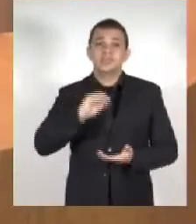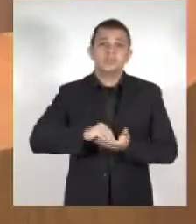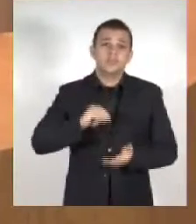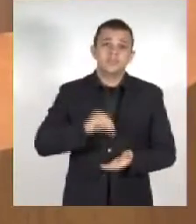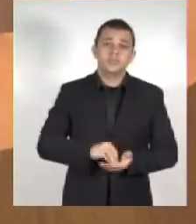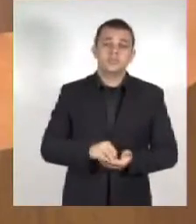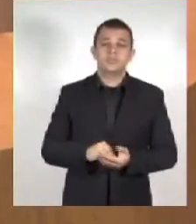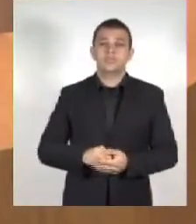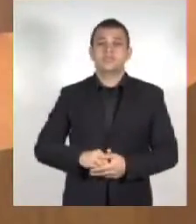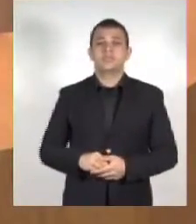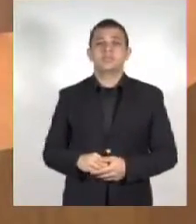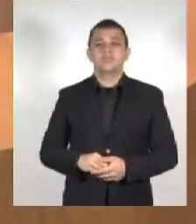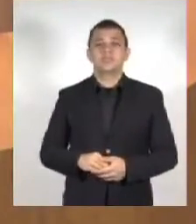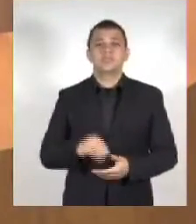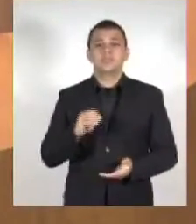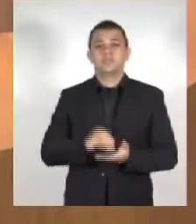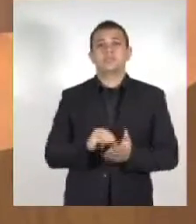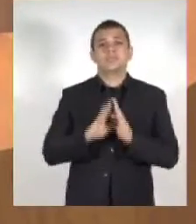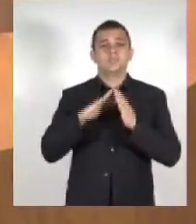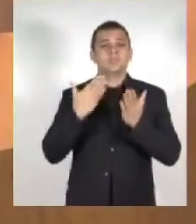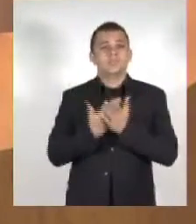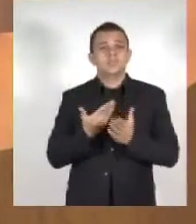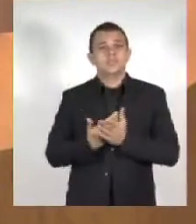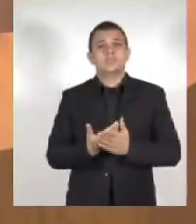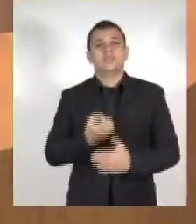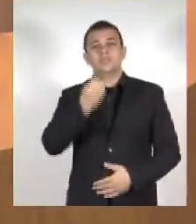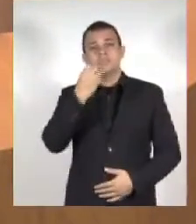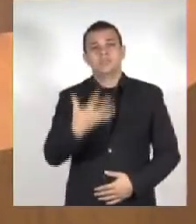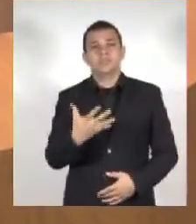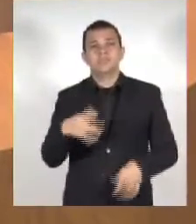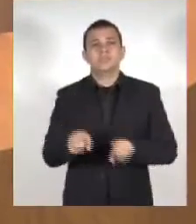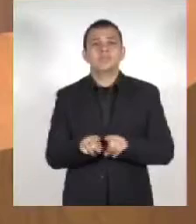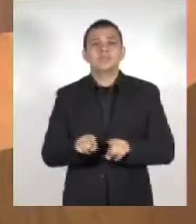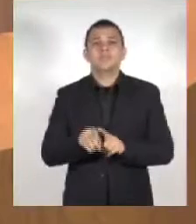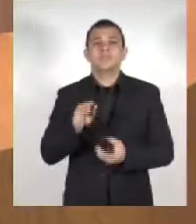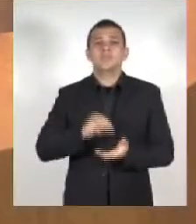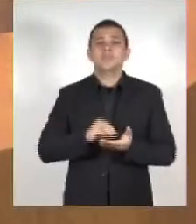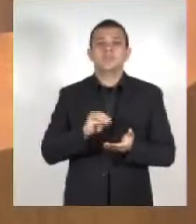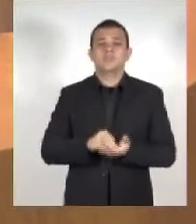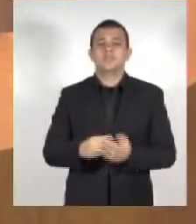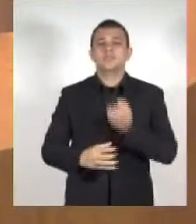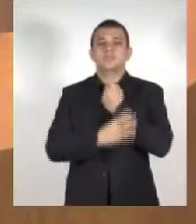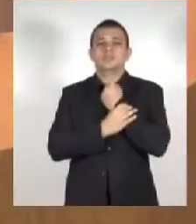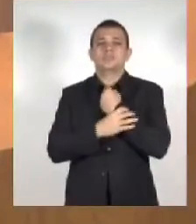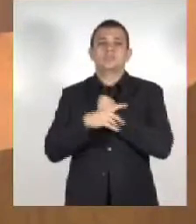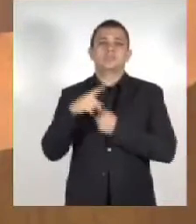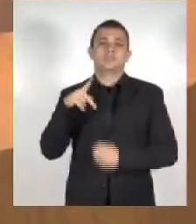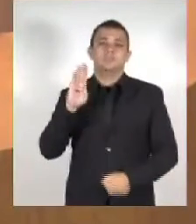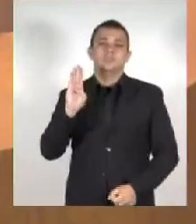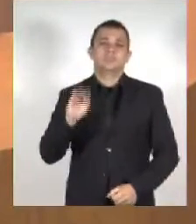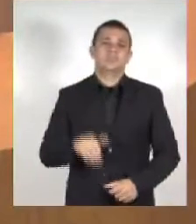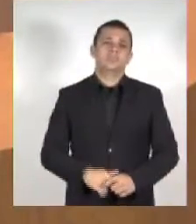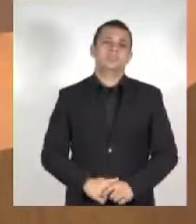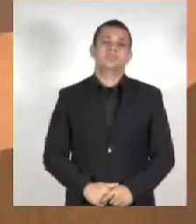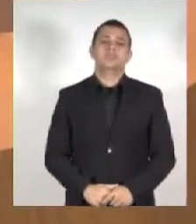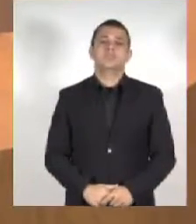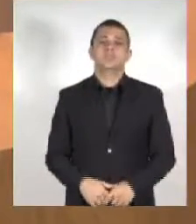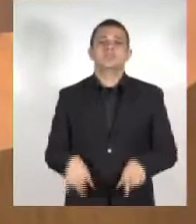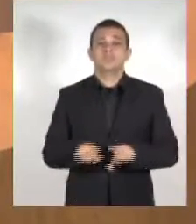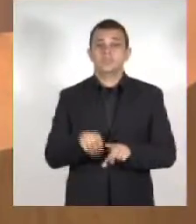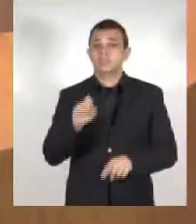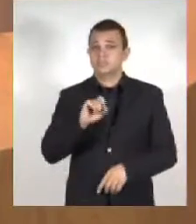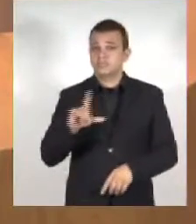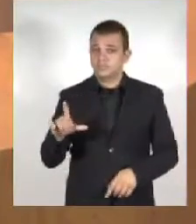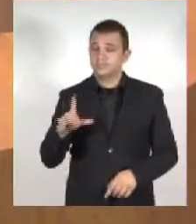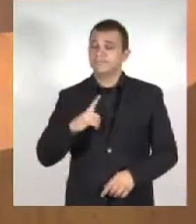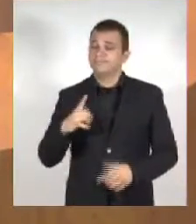atenção nas escolas públicas, a São Luís com a falta de segurança pública. Uma São Luís que quer